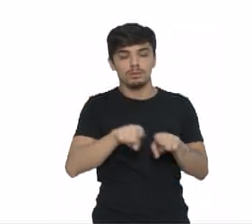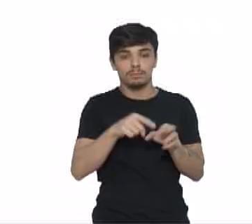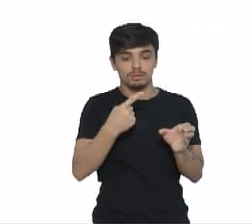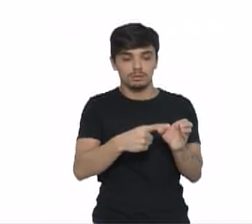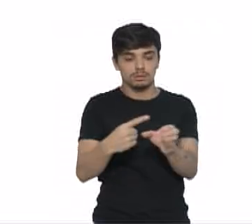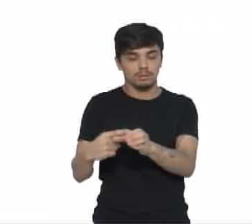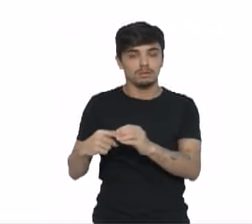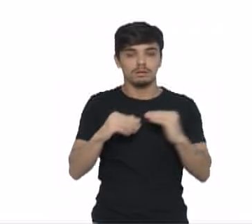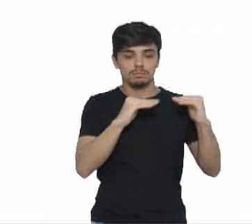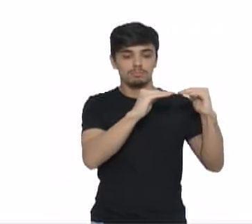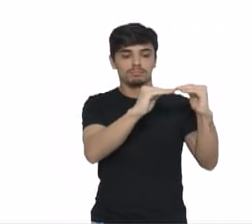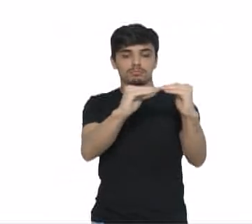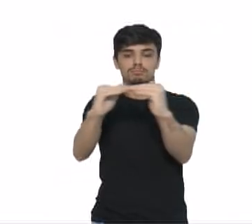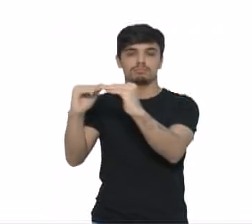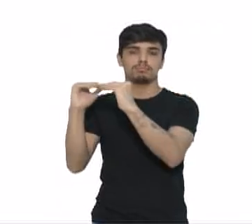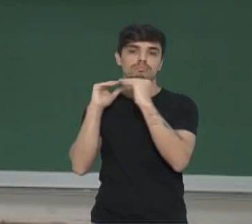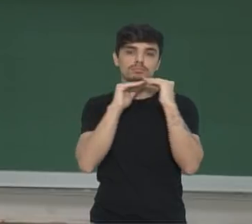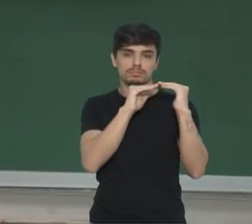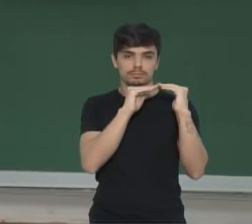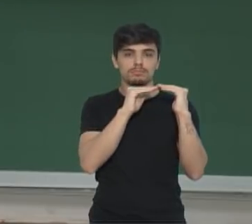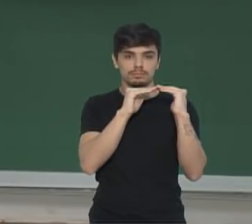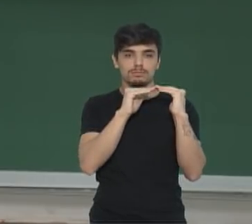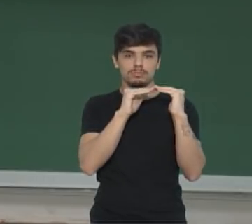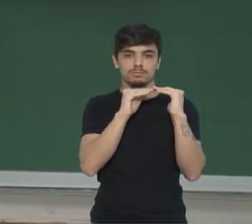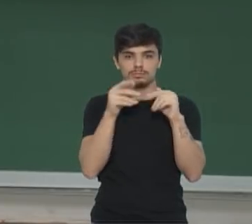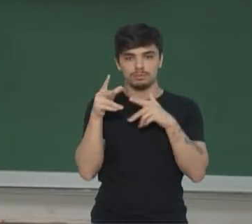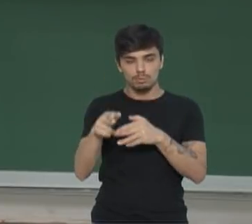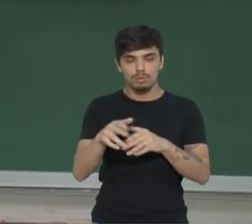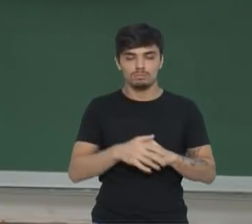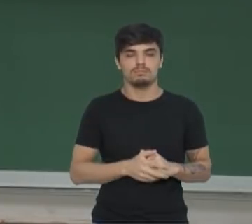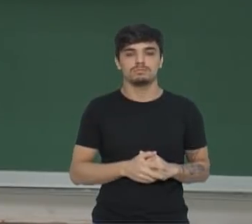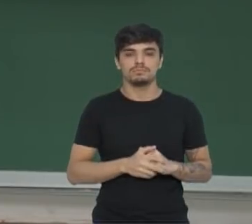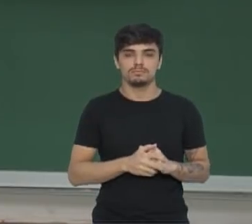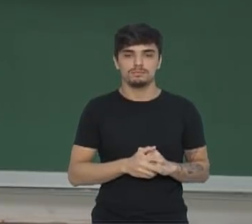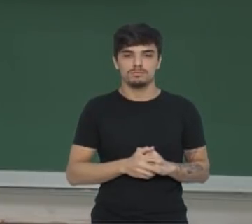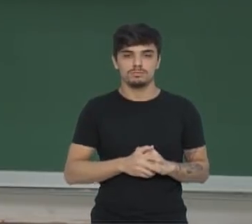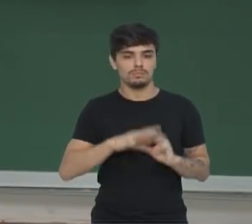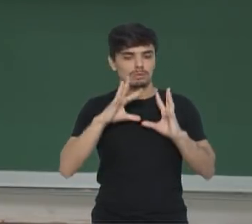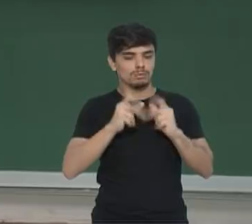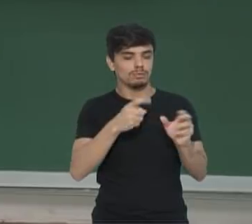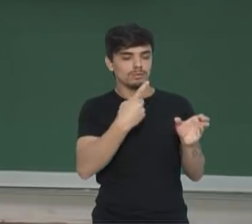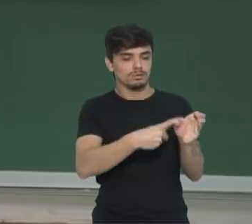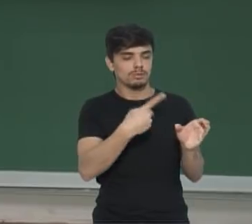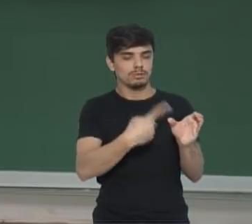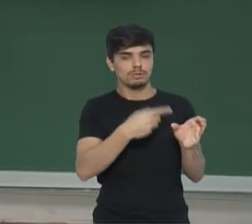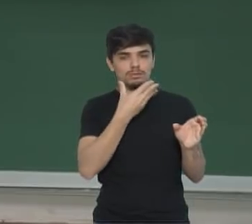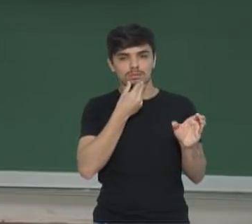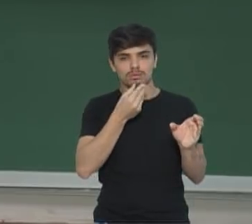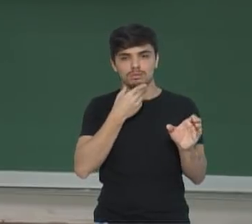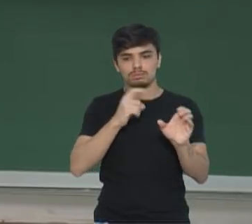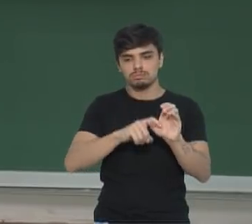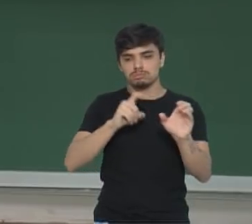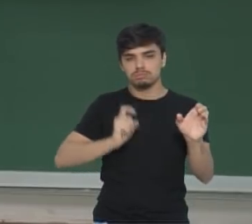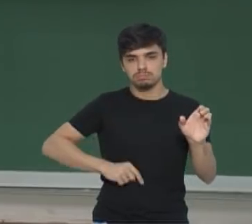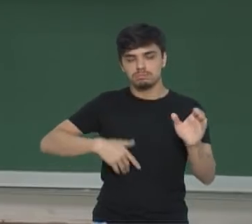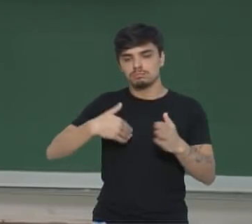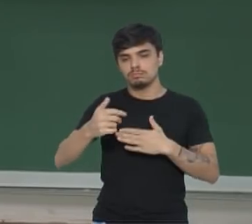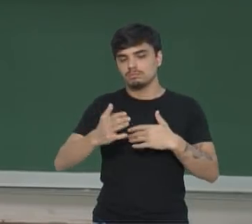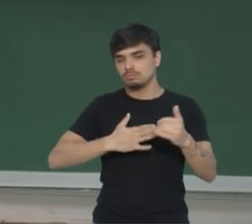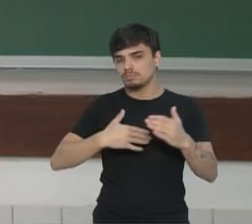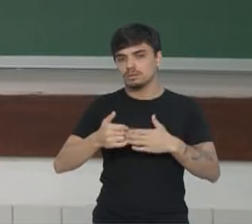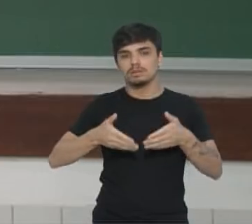equalizar todo mundo, fazer todo mundo ficar no mesmo patamar. Todos serão cidadãos homens, independente do